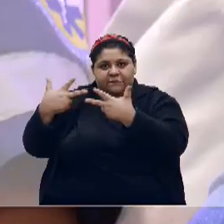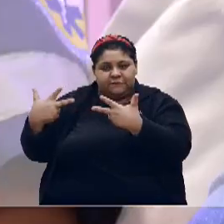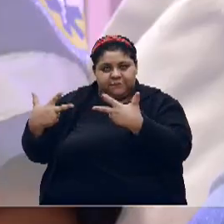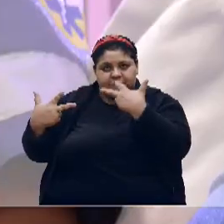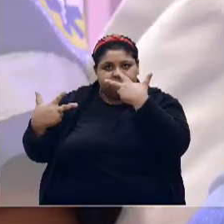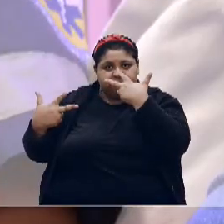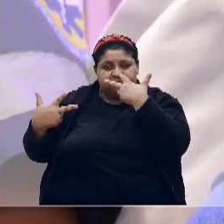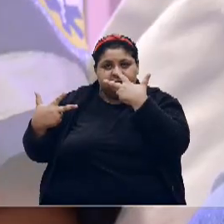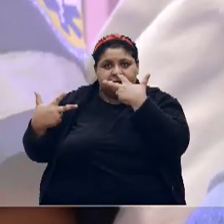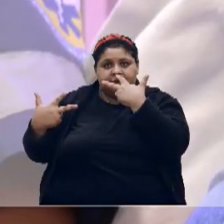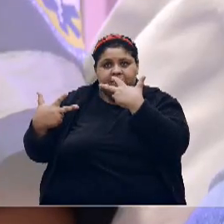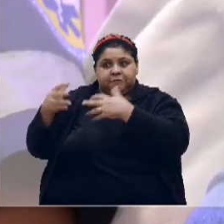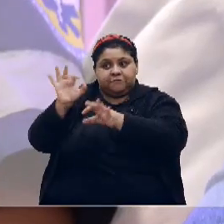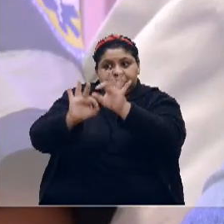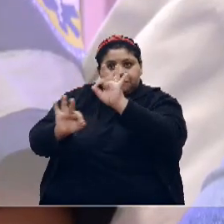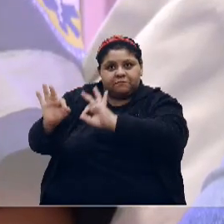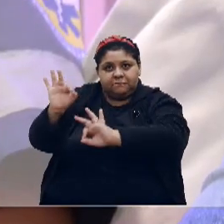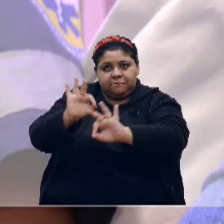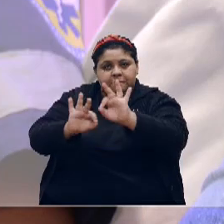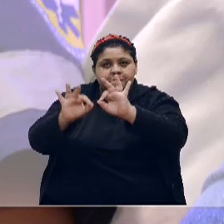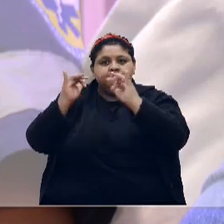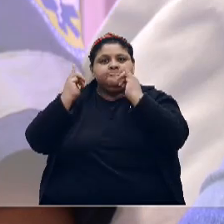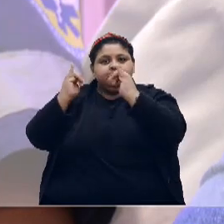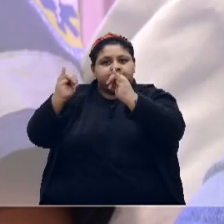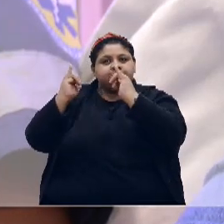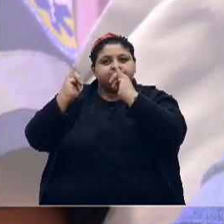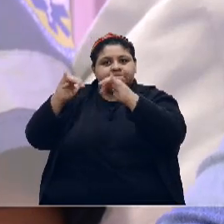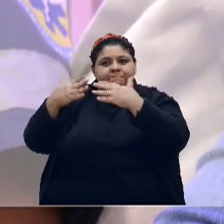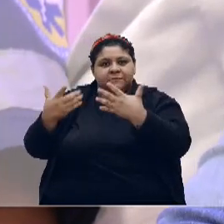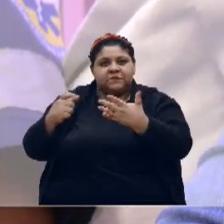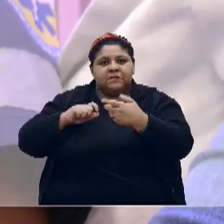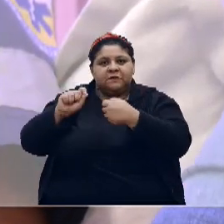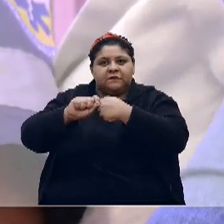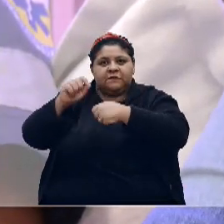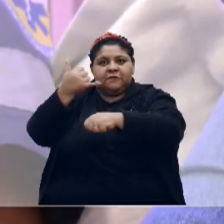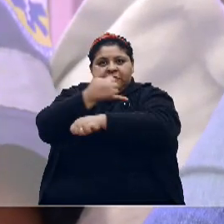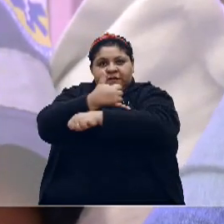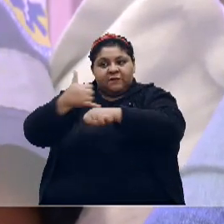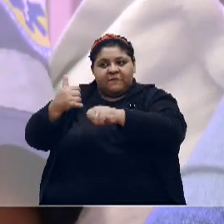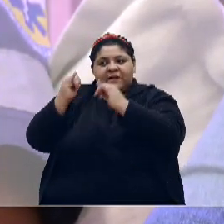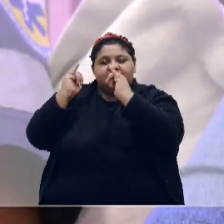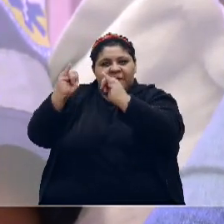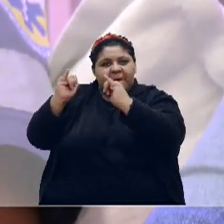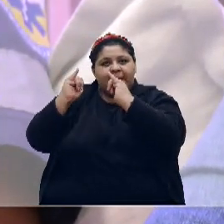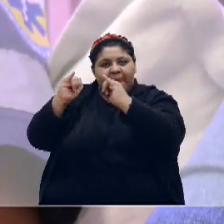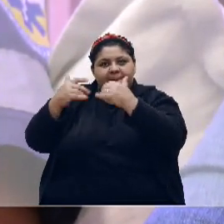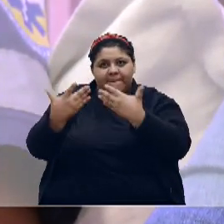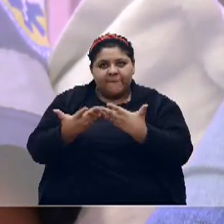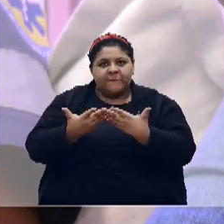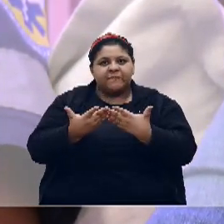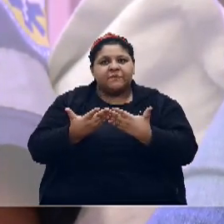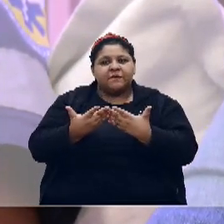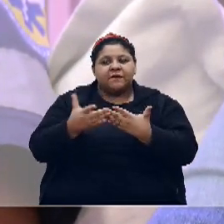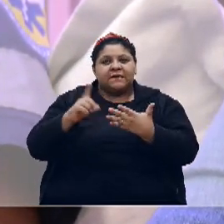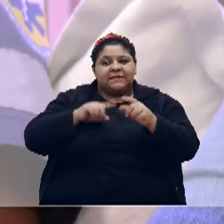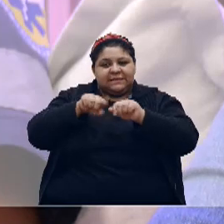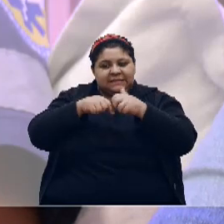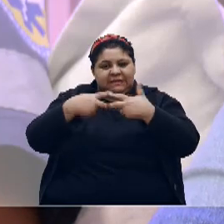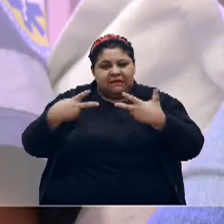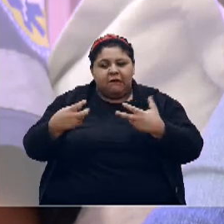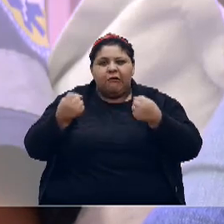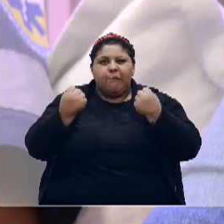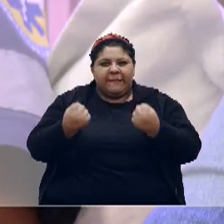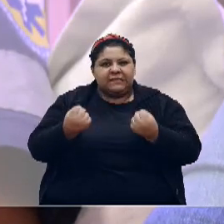serem montadas nos ônibus, né? Eu faço parte do ônibus. E tem peças bem